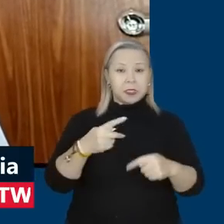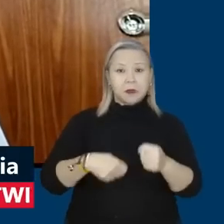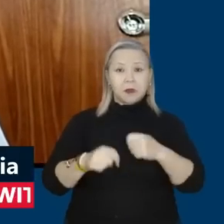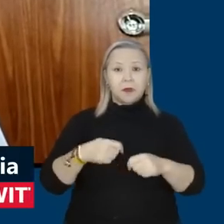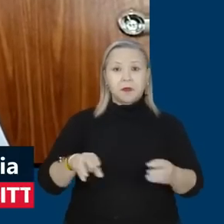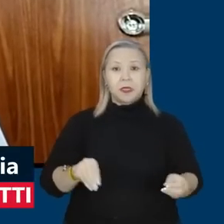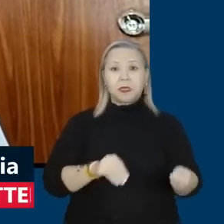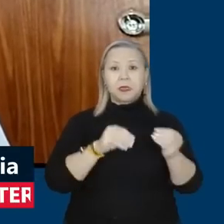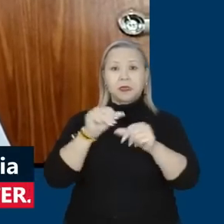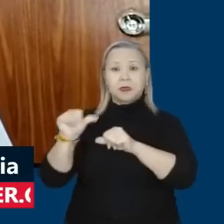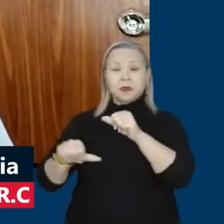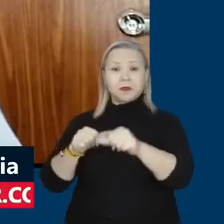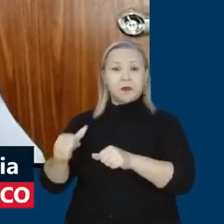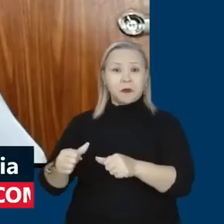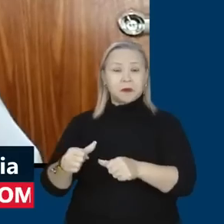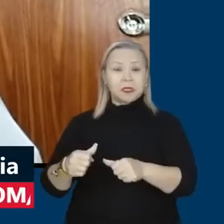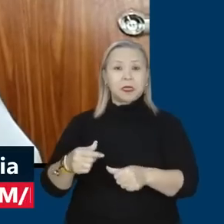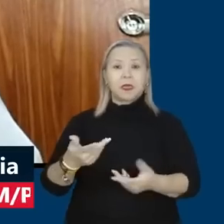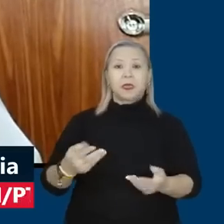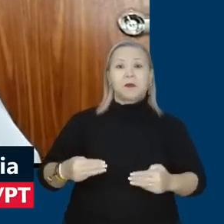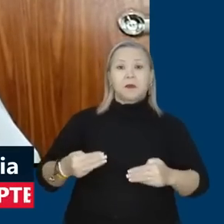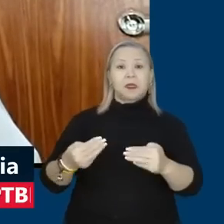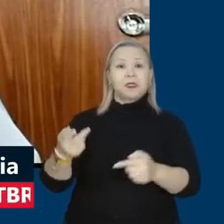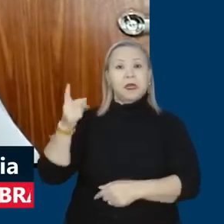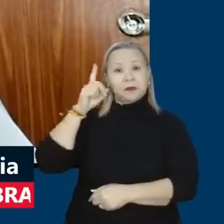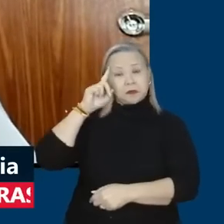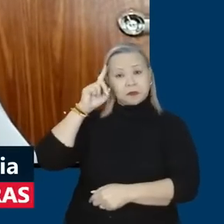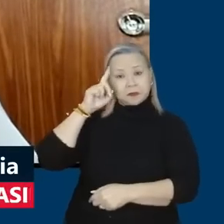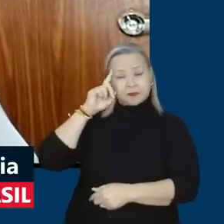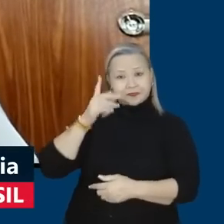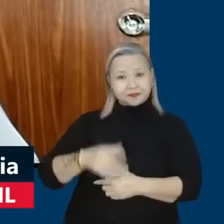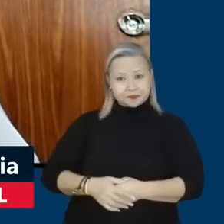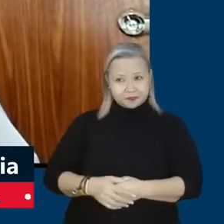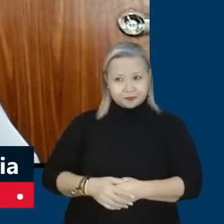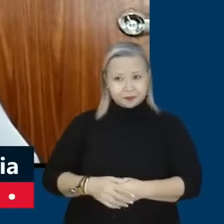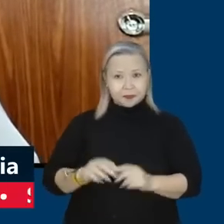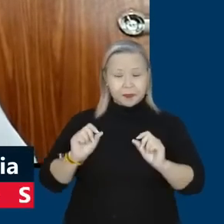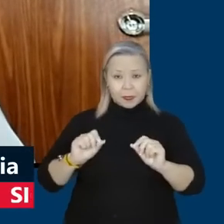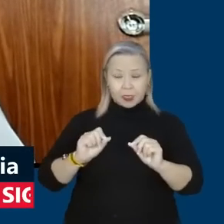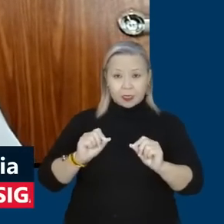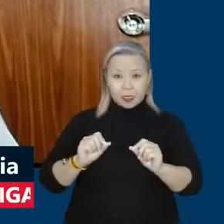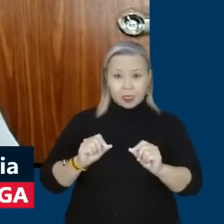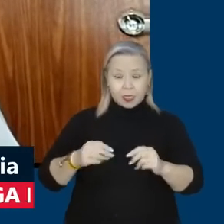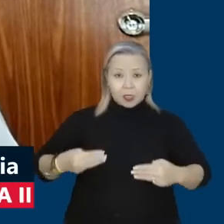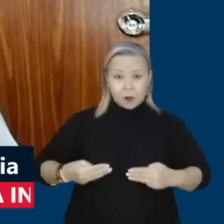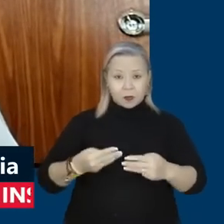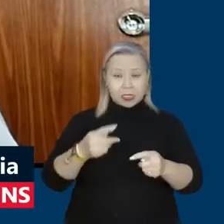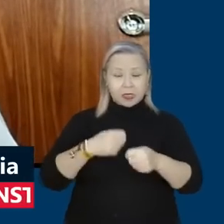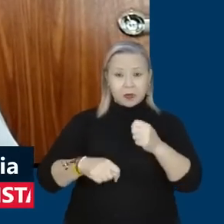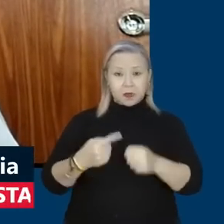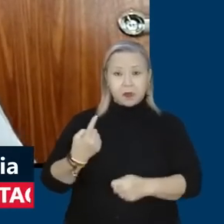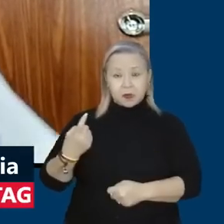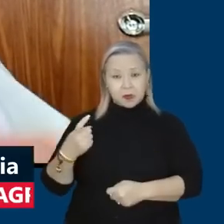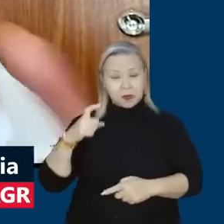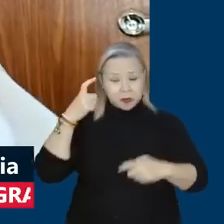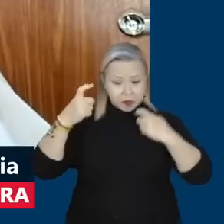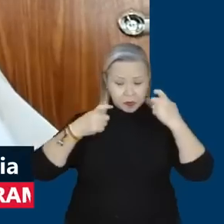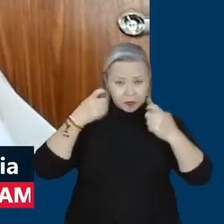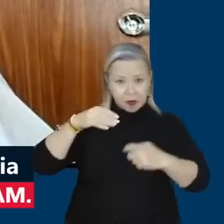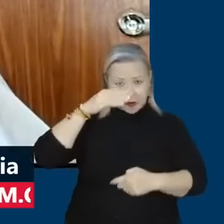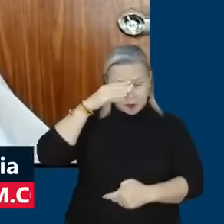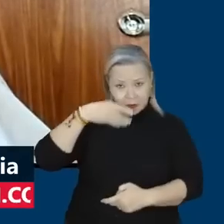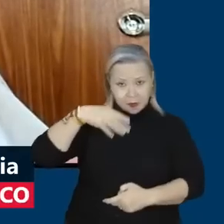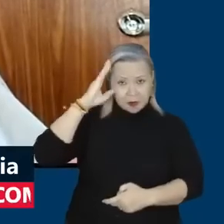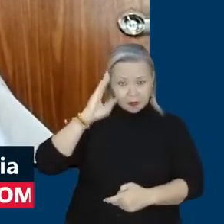ser o Ministério do dia a dia. O Ministério da Economia, sob a batuta de Paulo Guedes, a única coisa que ele se preocupava